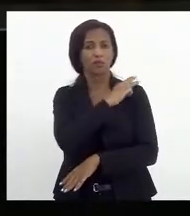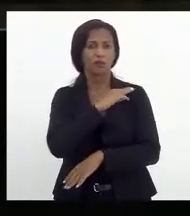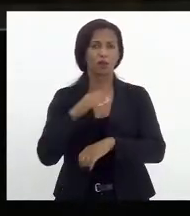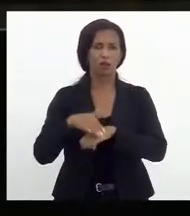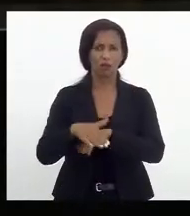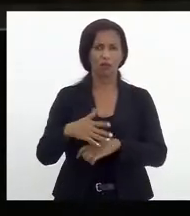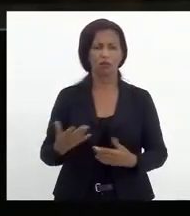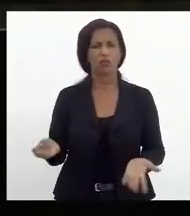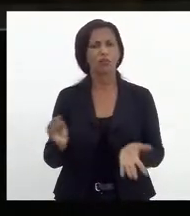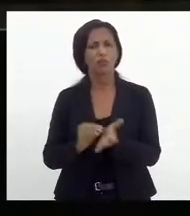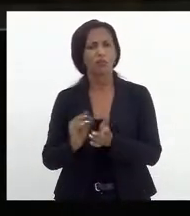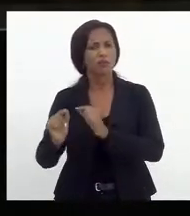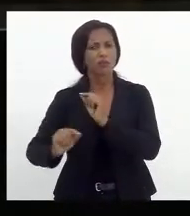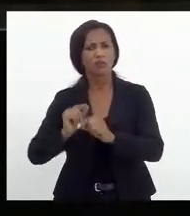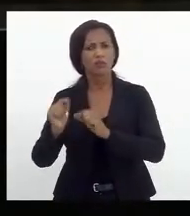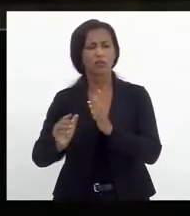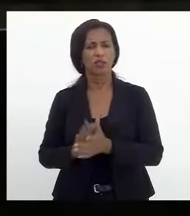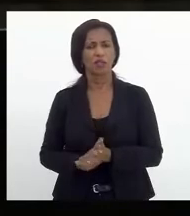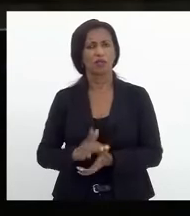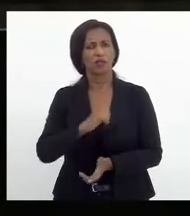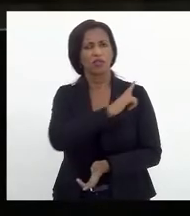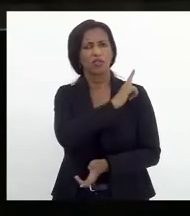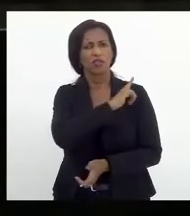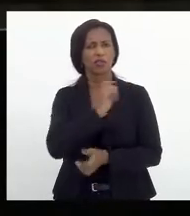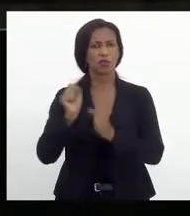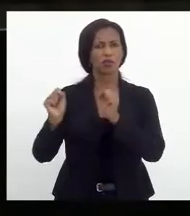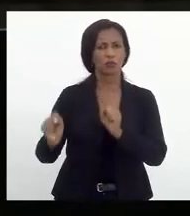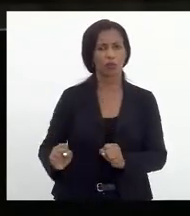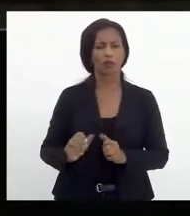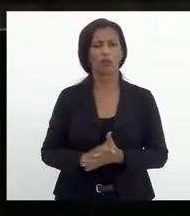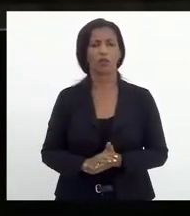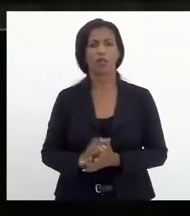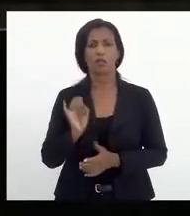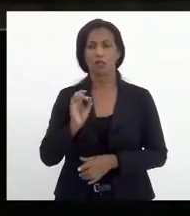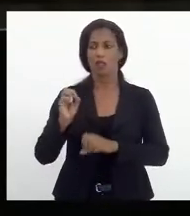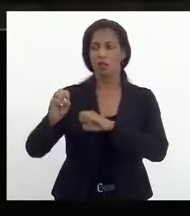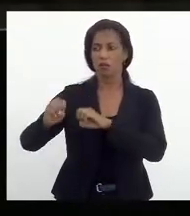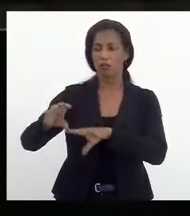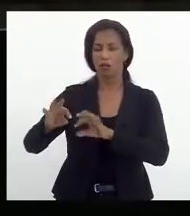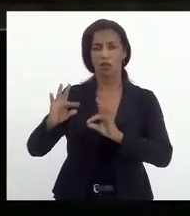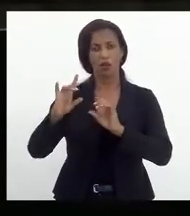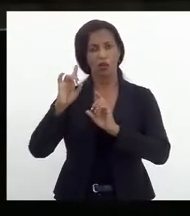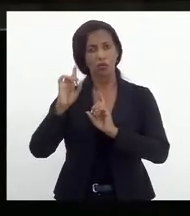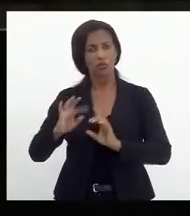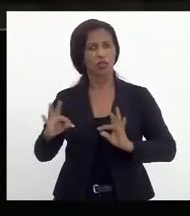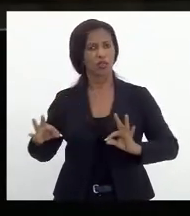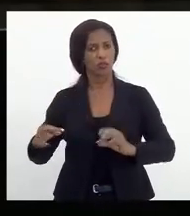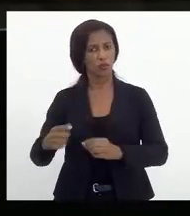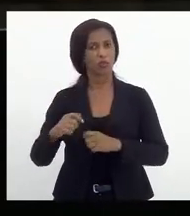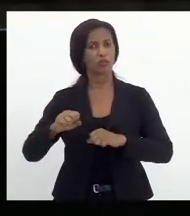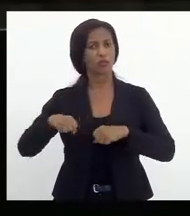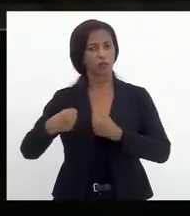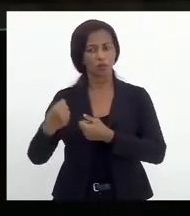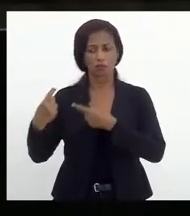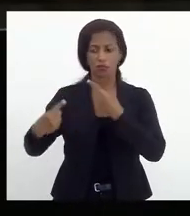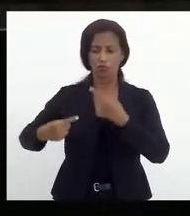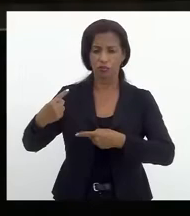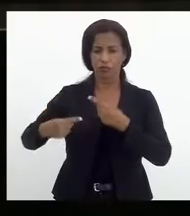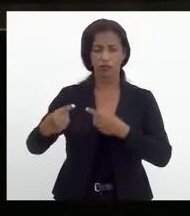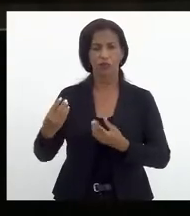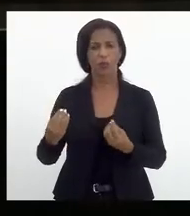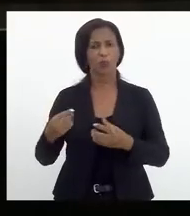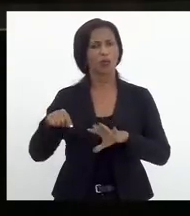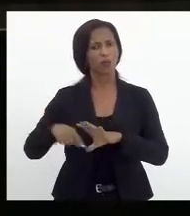Por incompetência, por falta de gestão do poder público. Então, se educação é um direito de todos, nós temos que encarar essa discussão com